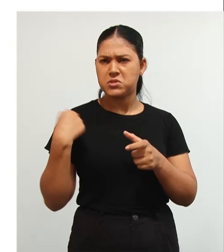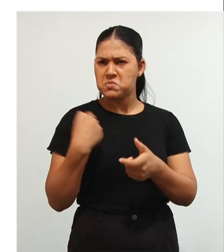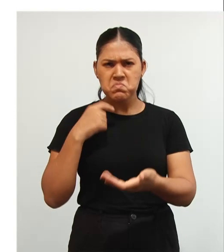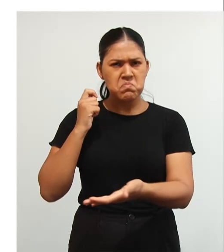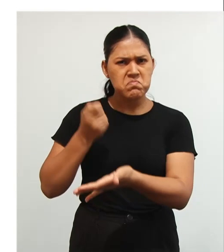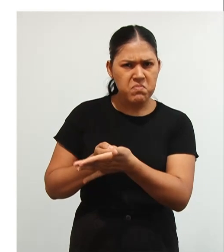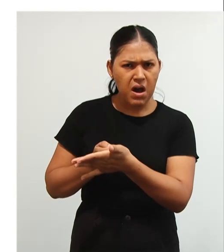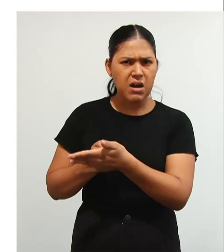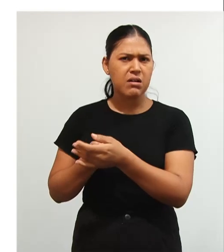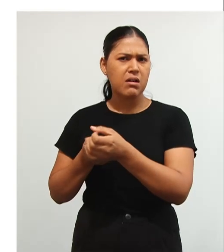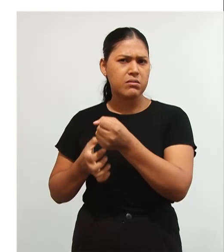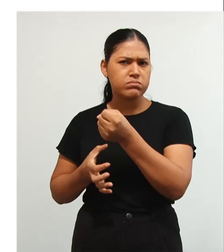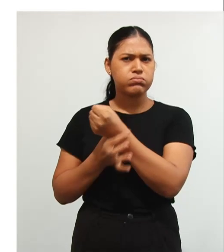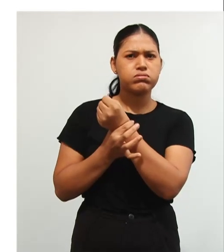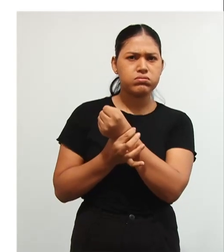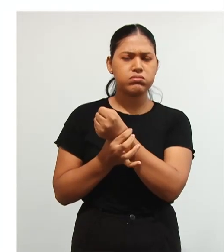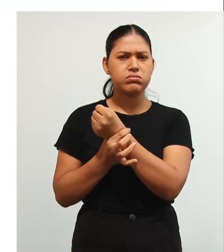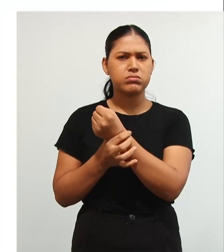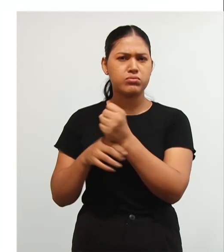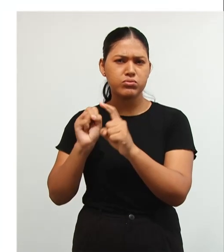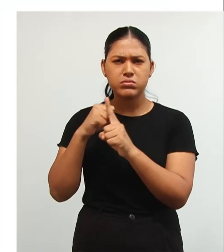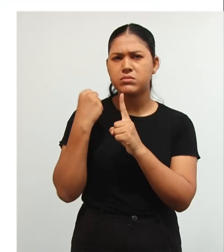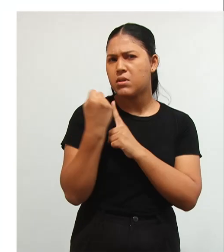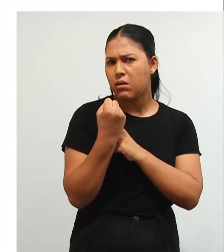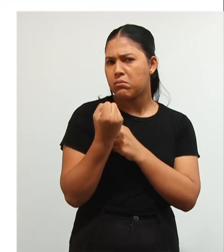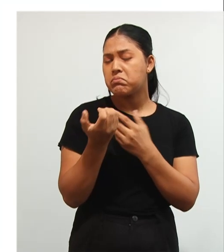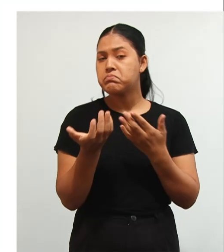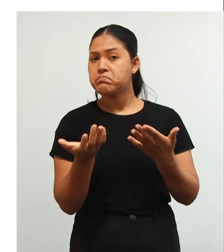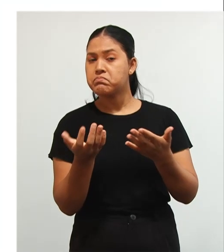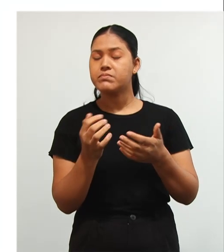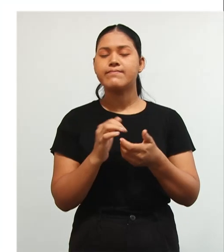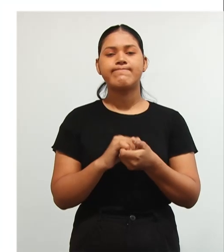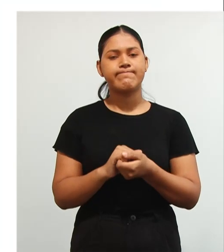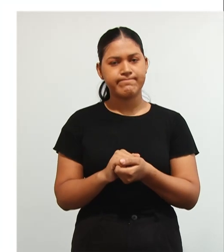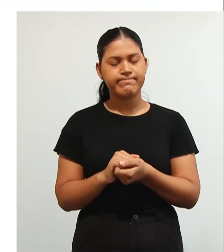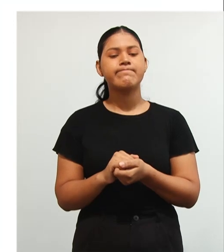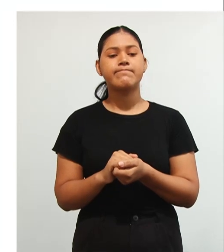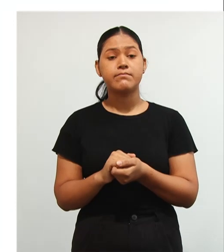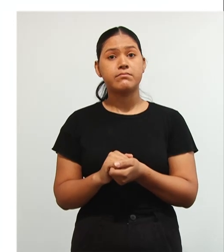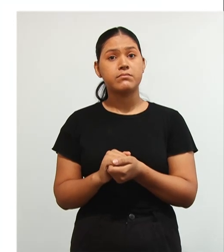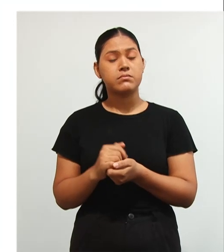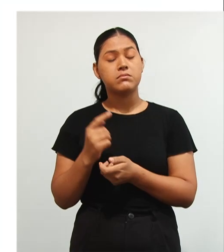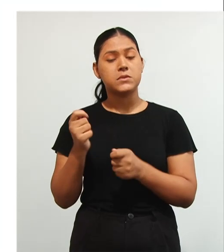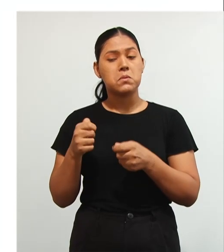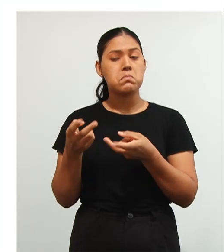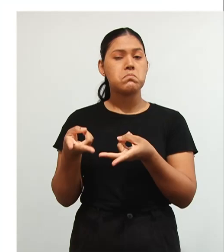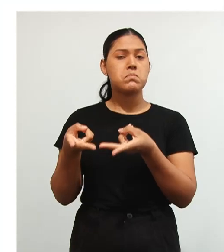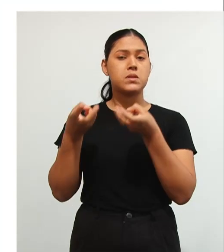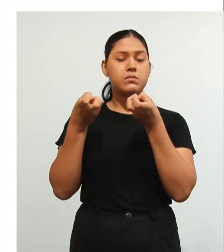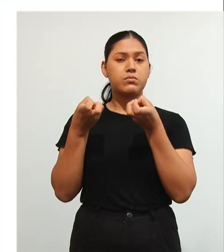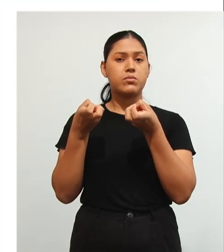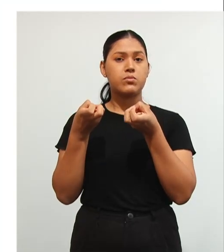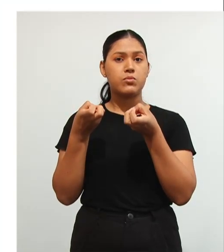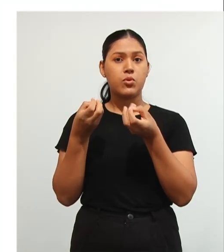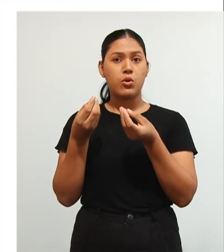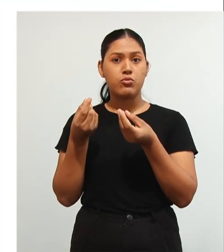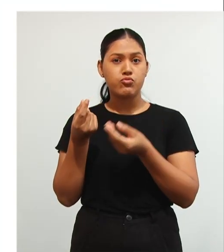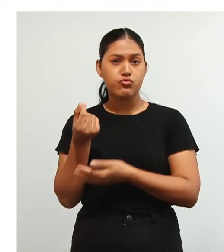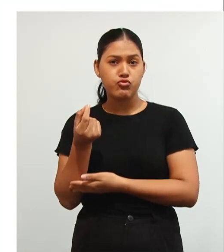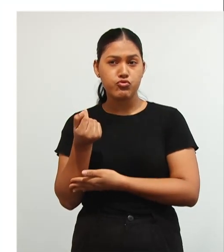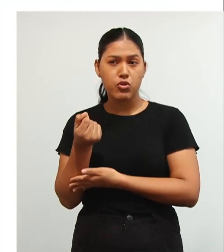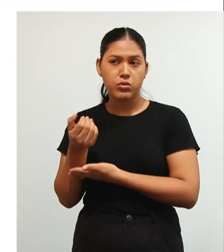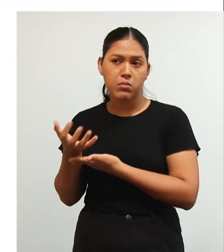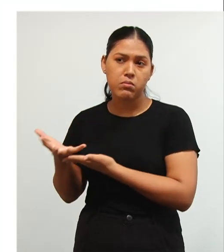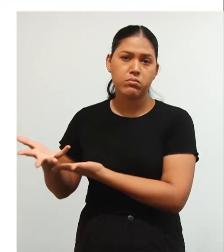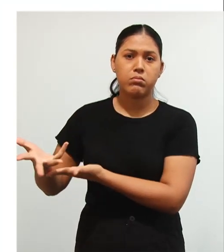Tem muita Bolsa Família, por exemplo? O que a gente vê é que a arrecadação do gasto público, a nossa arrecadação do